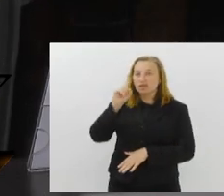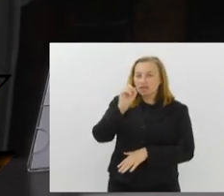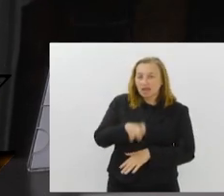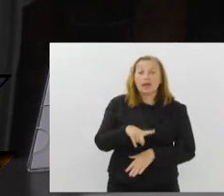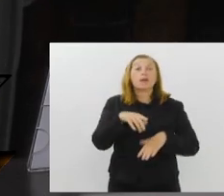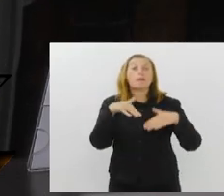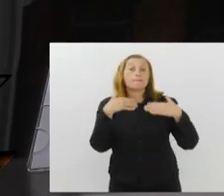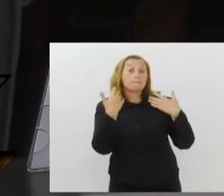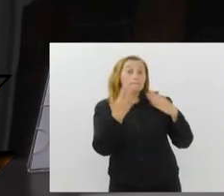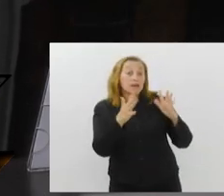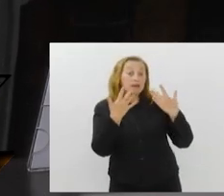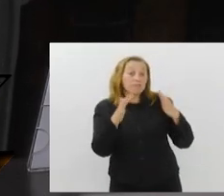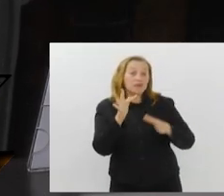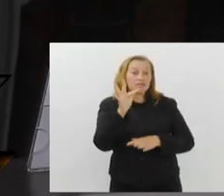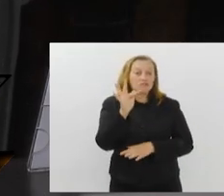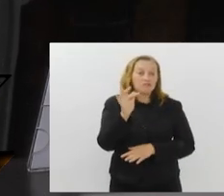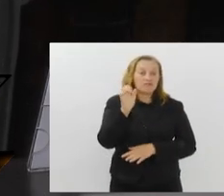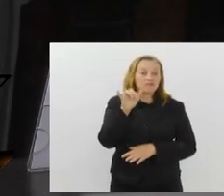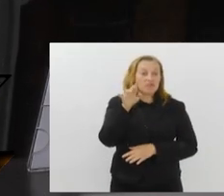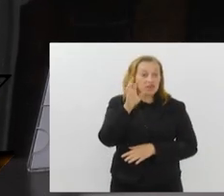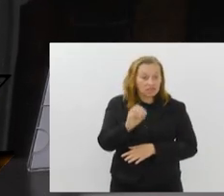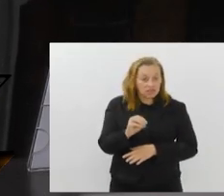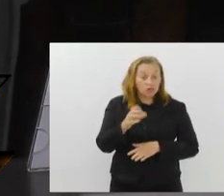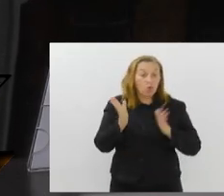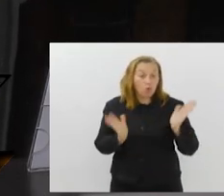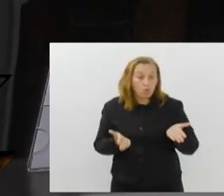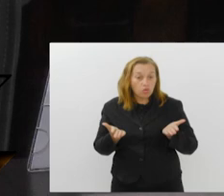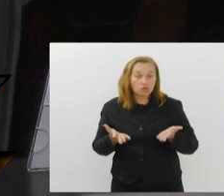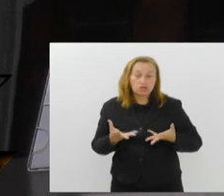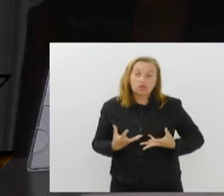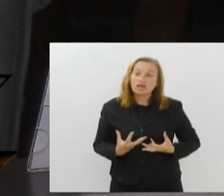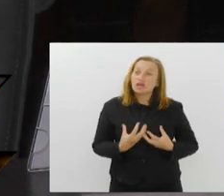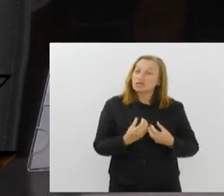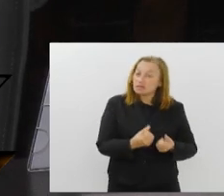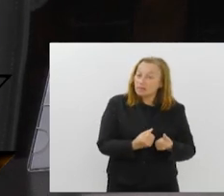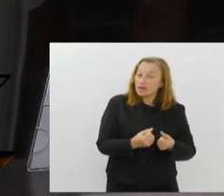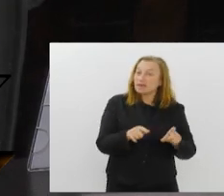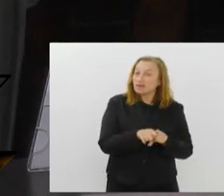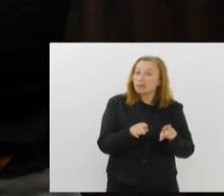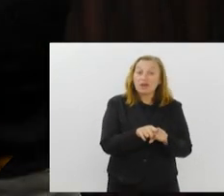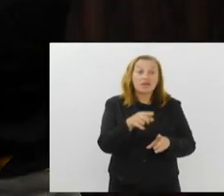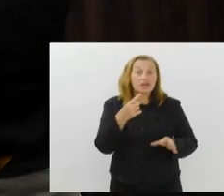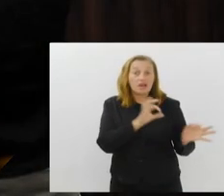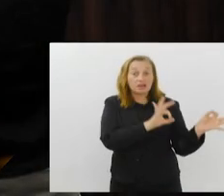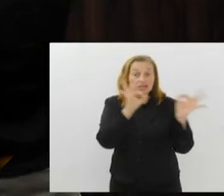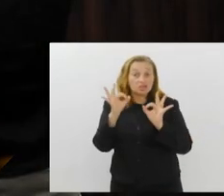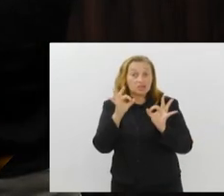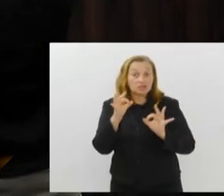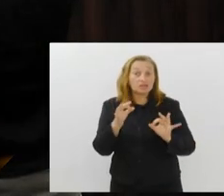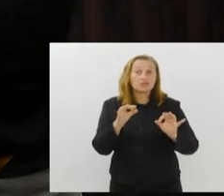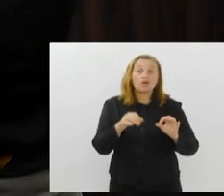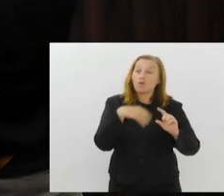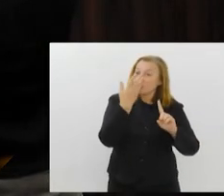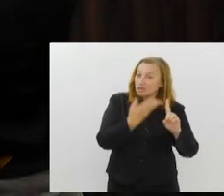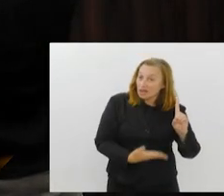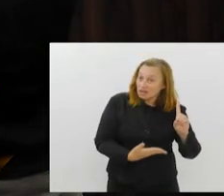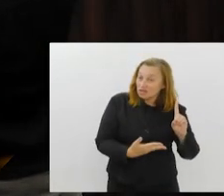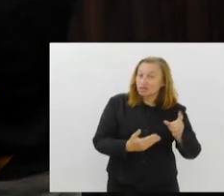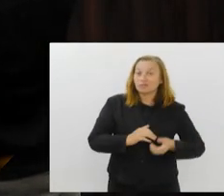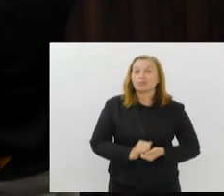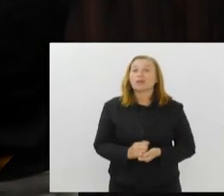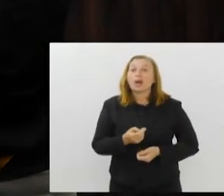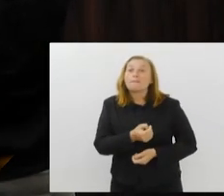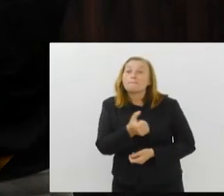eh Hoje nós estamos aqui para para receber e para assistir essa sua homenagem e